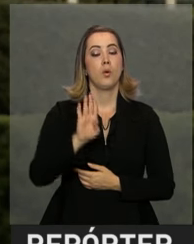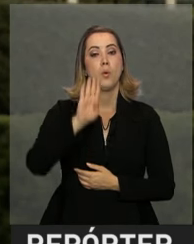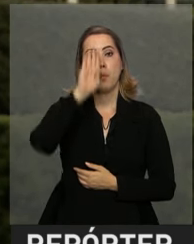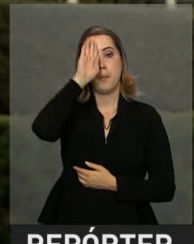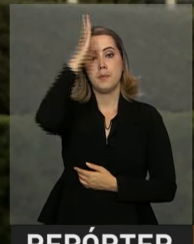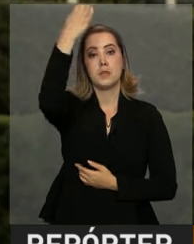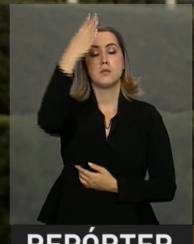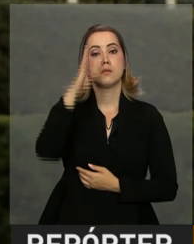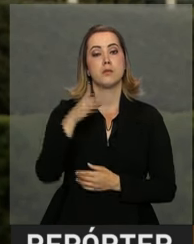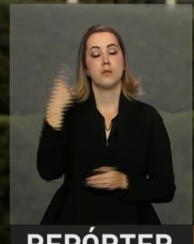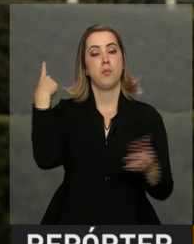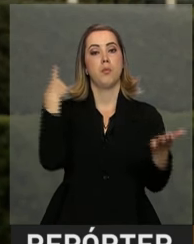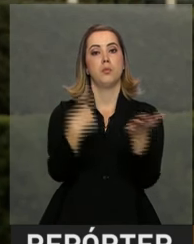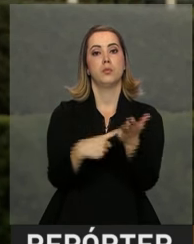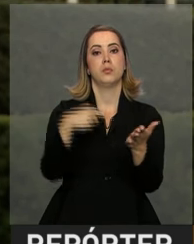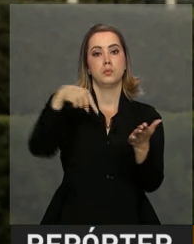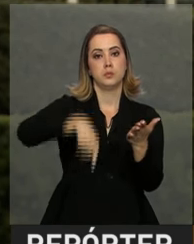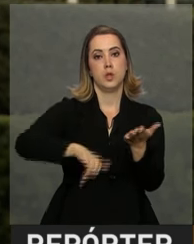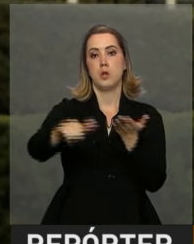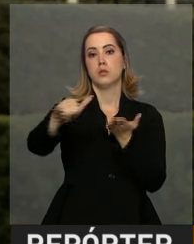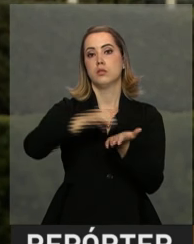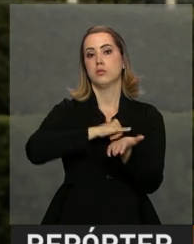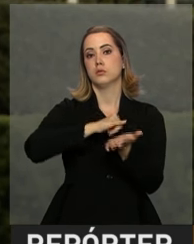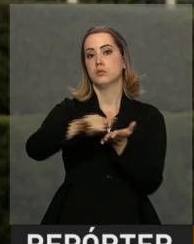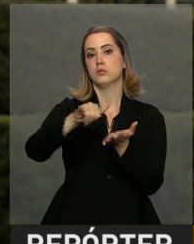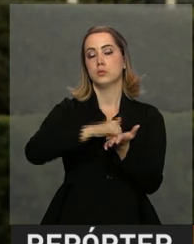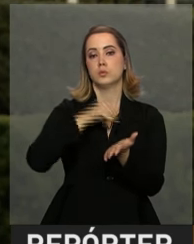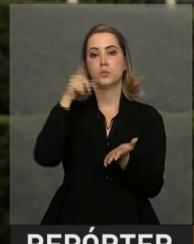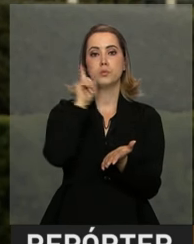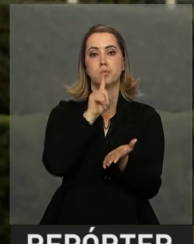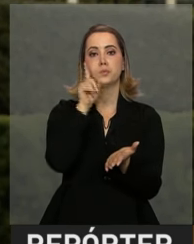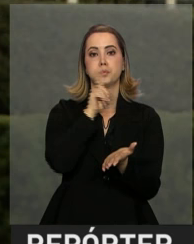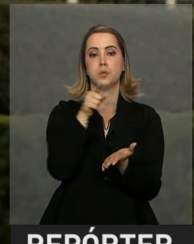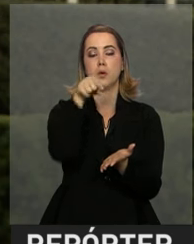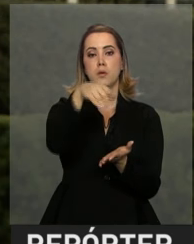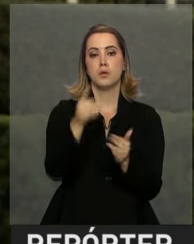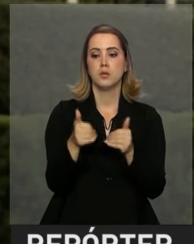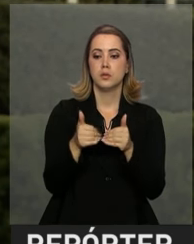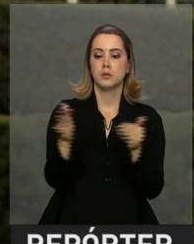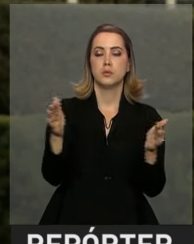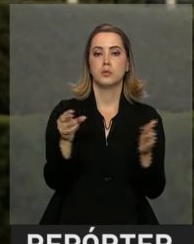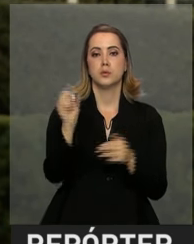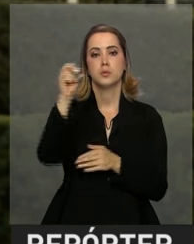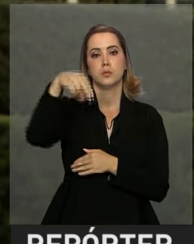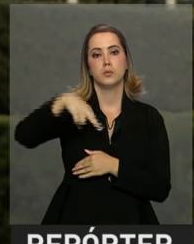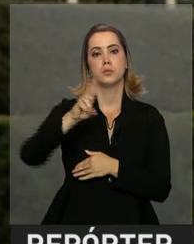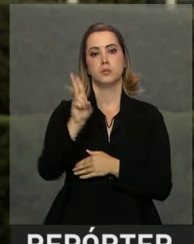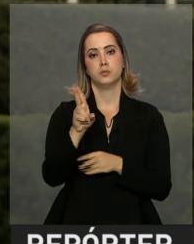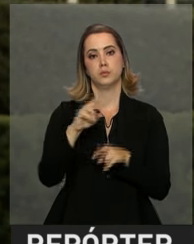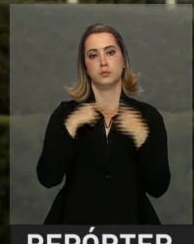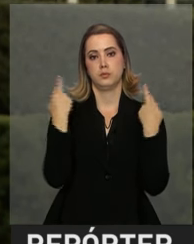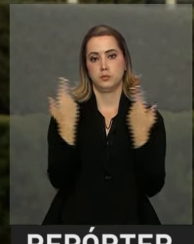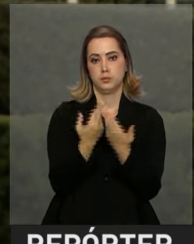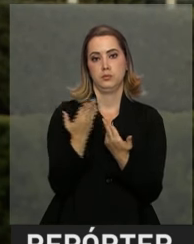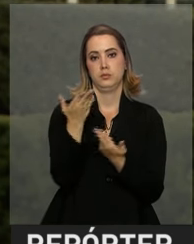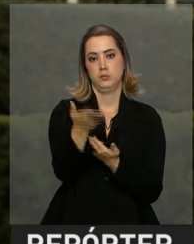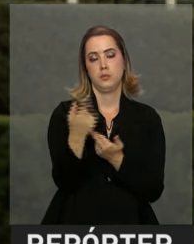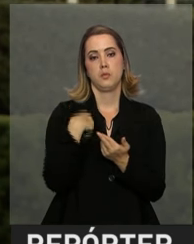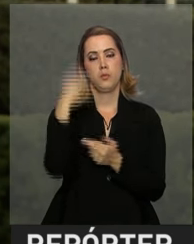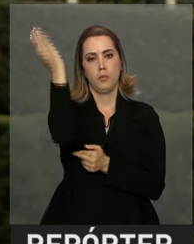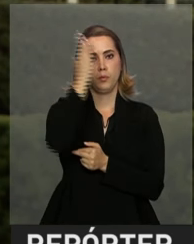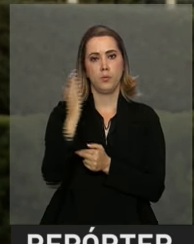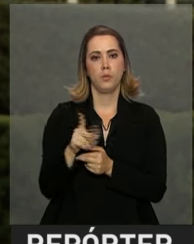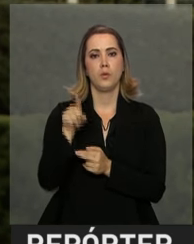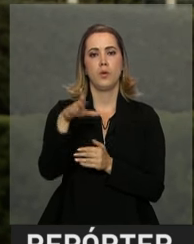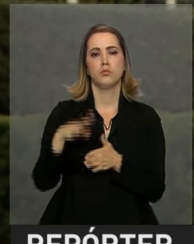compromisso do presidente Michel Temer aqui em Nova York, nos Estados Unidos, é a abertura da Assembleia Geral das Nações Unidas. O Brasil